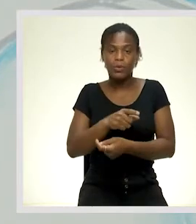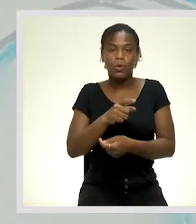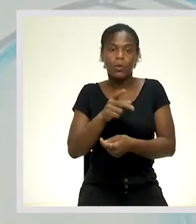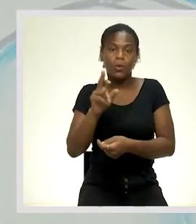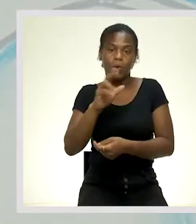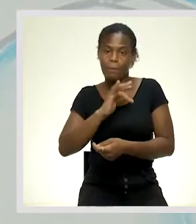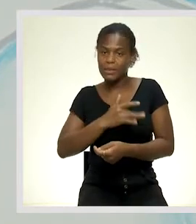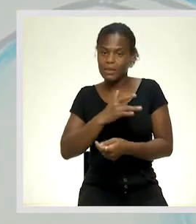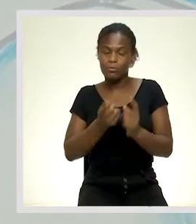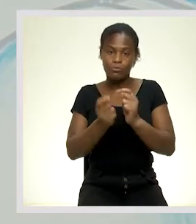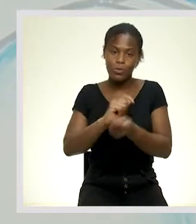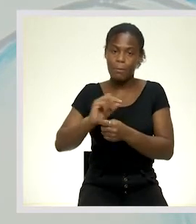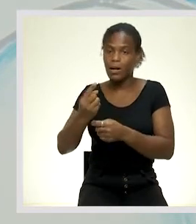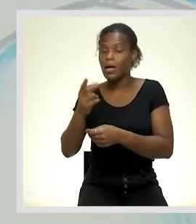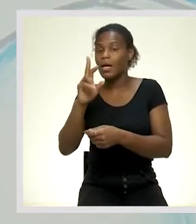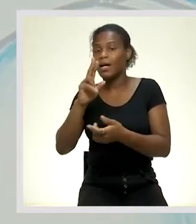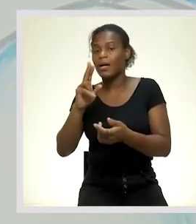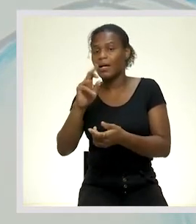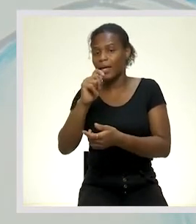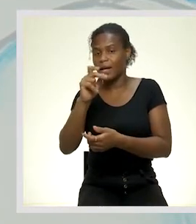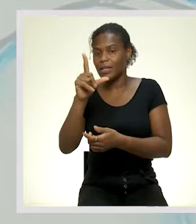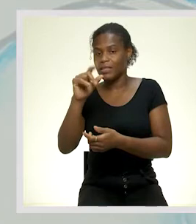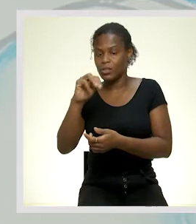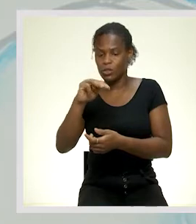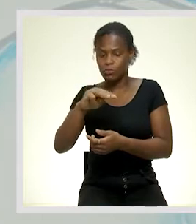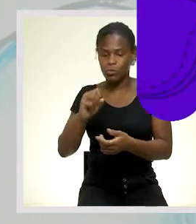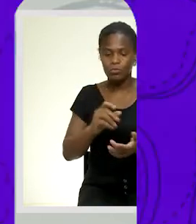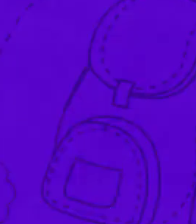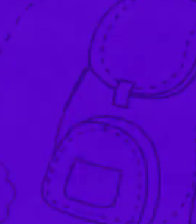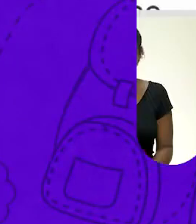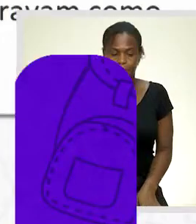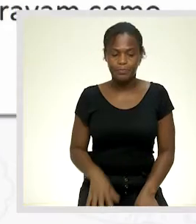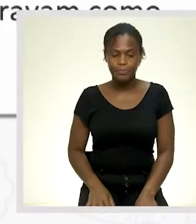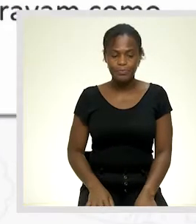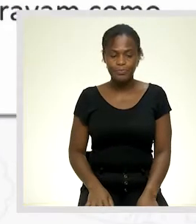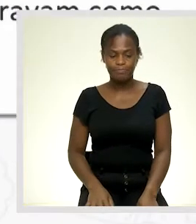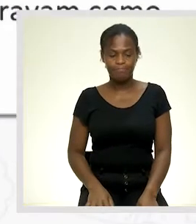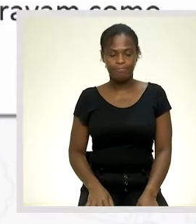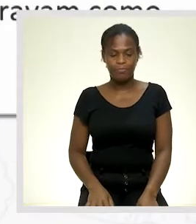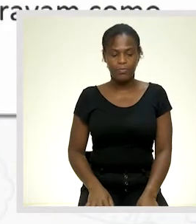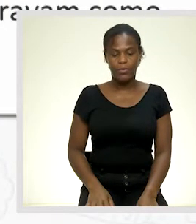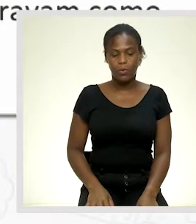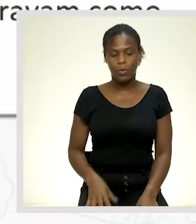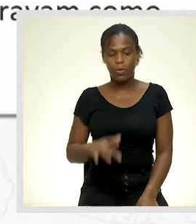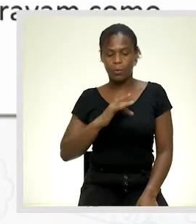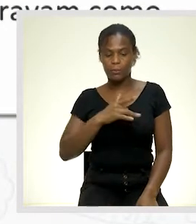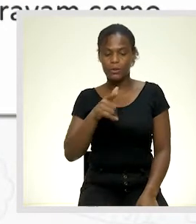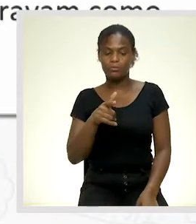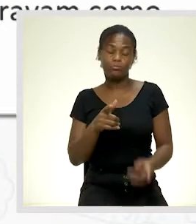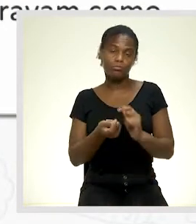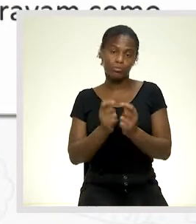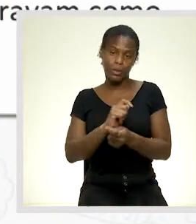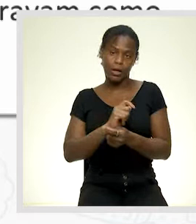do romantismo para o realismo literário português. Do romantismo ao realismo em